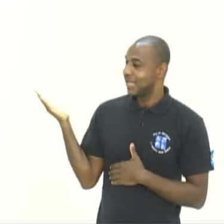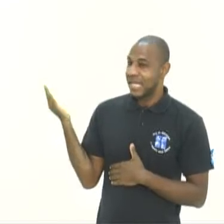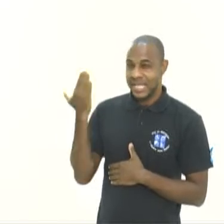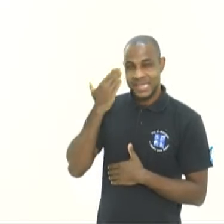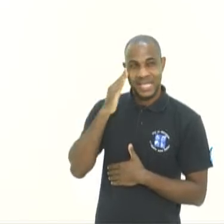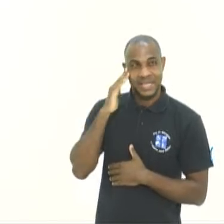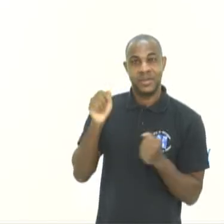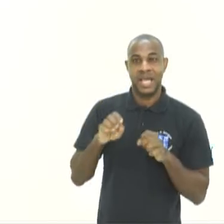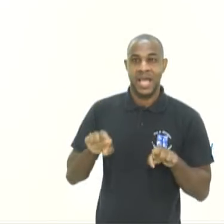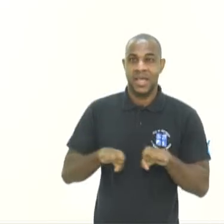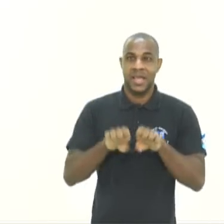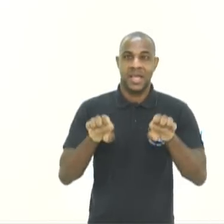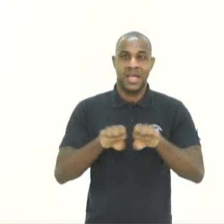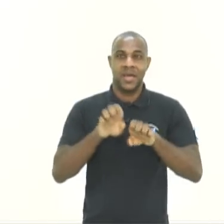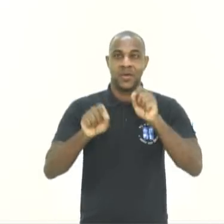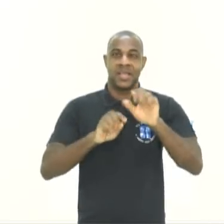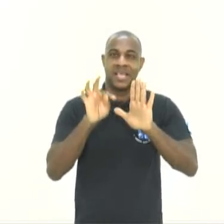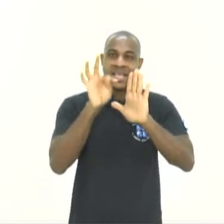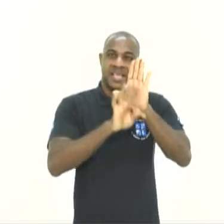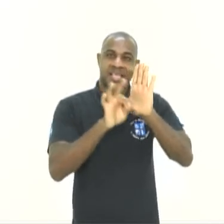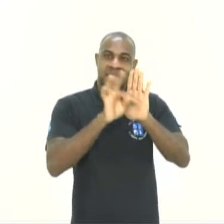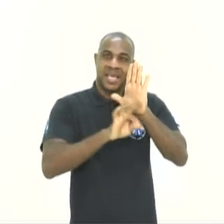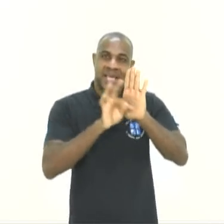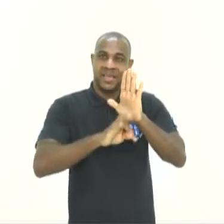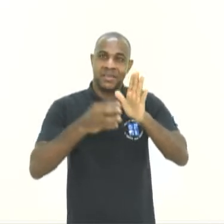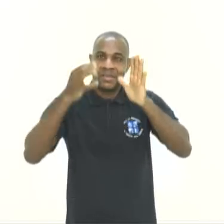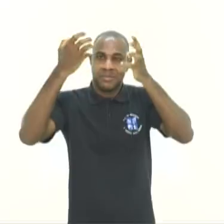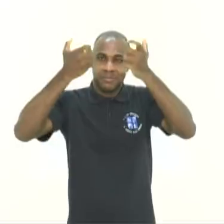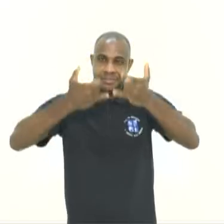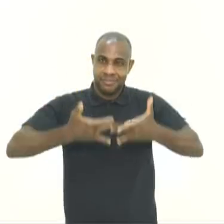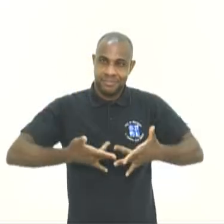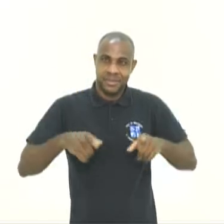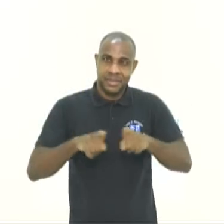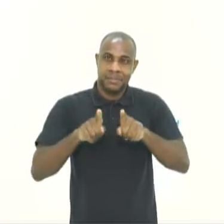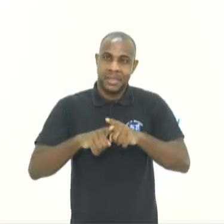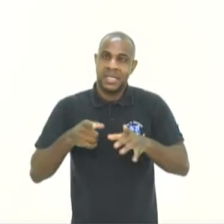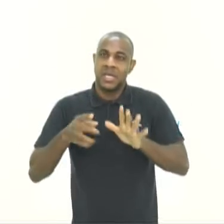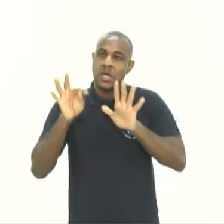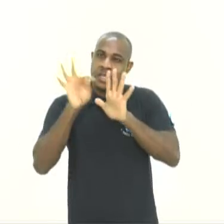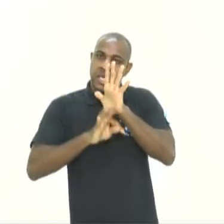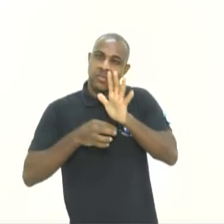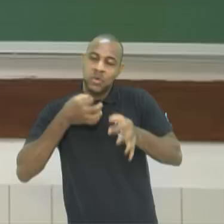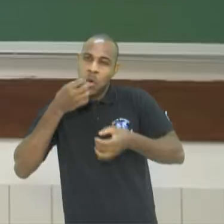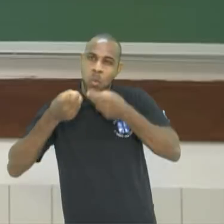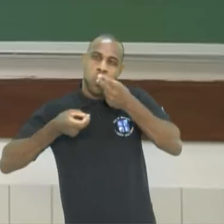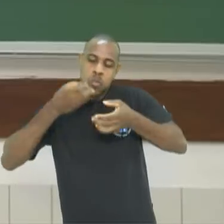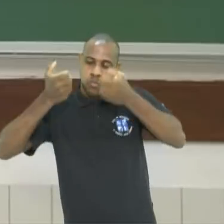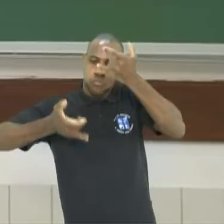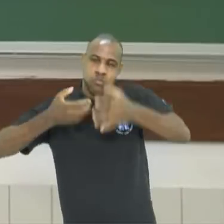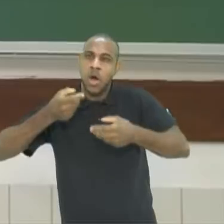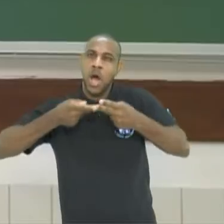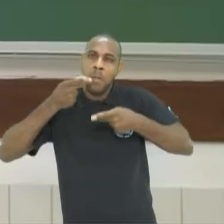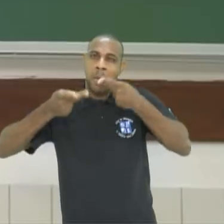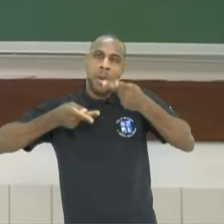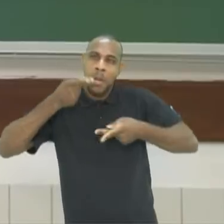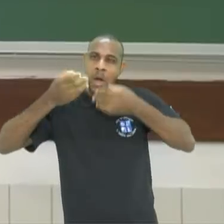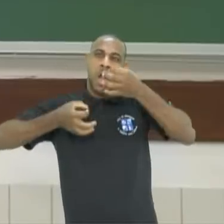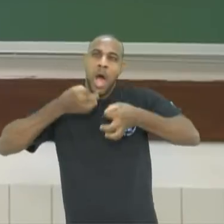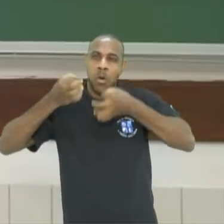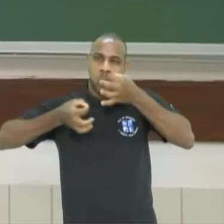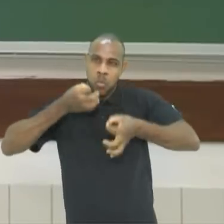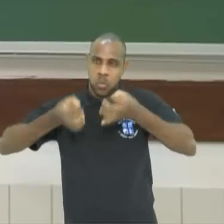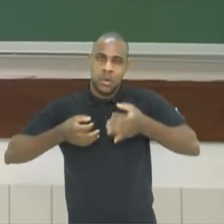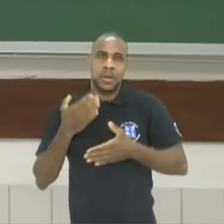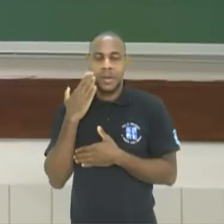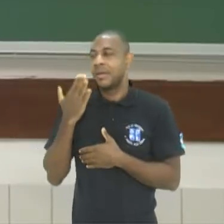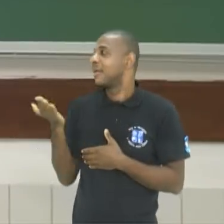Compreender a estrutura de um texto dissertativo argumentativo. Será que vocês já ouviram falar de texto dissertativo